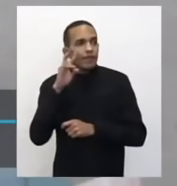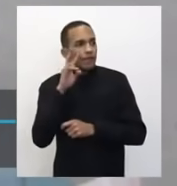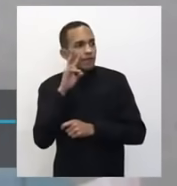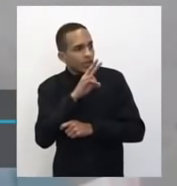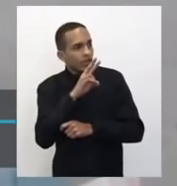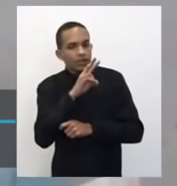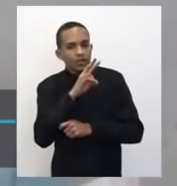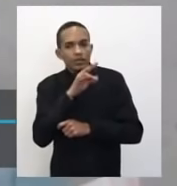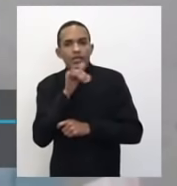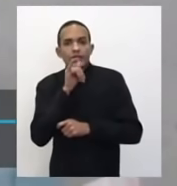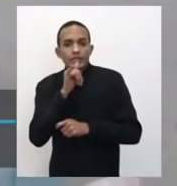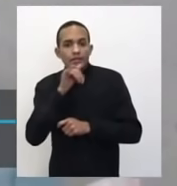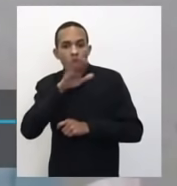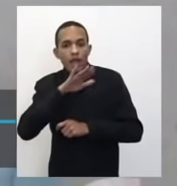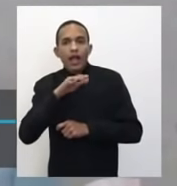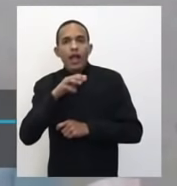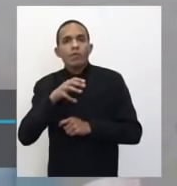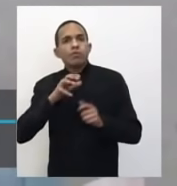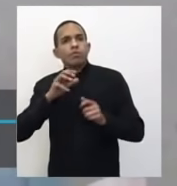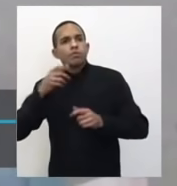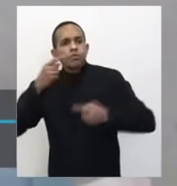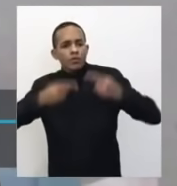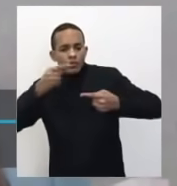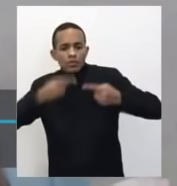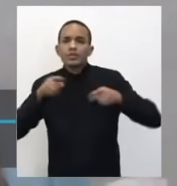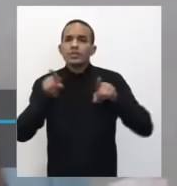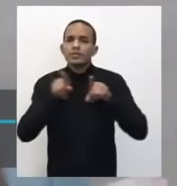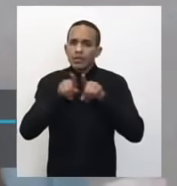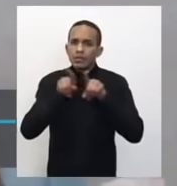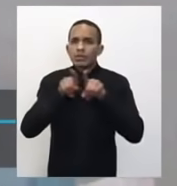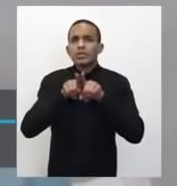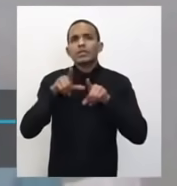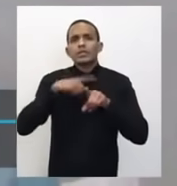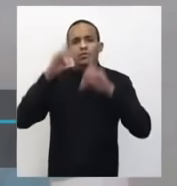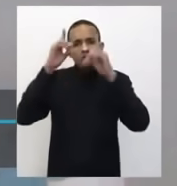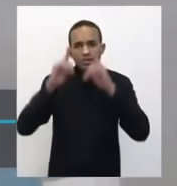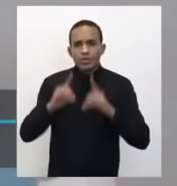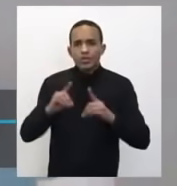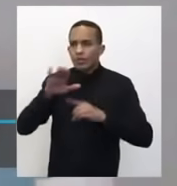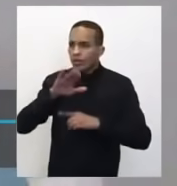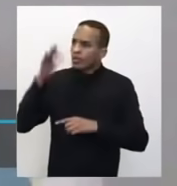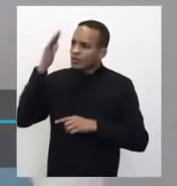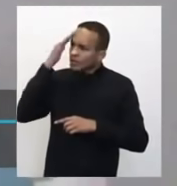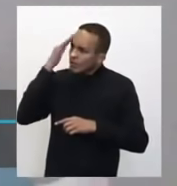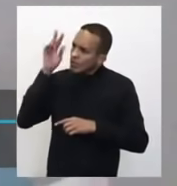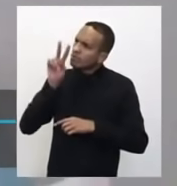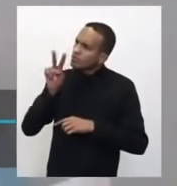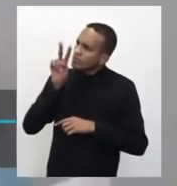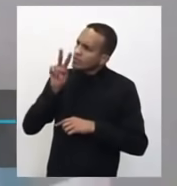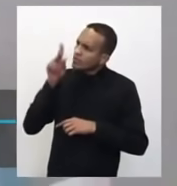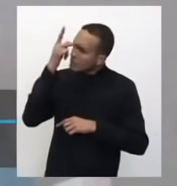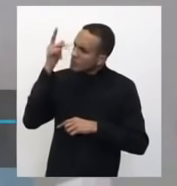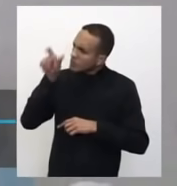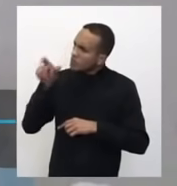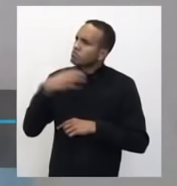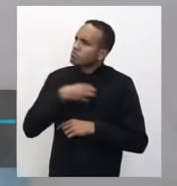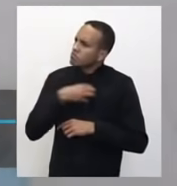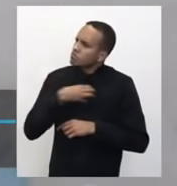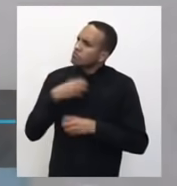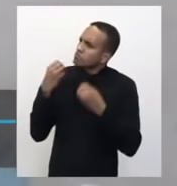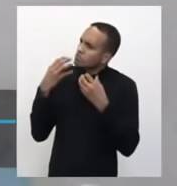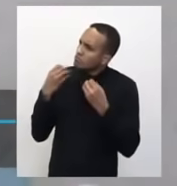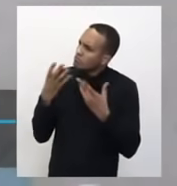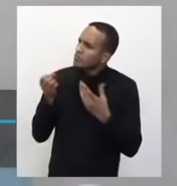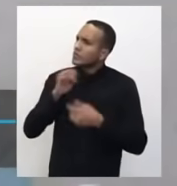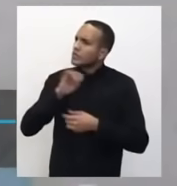exemplo, propaganda sobre um político, nós temos direito a ter informação sobre esse político para saber se ele realmente é uma pessoa do bem, se ele vai fazer